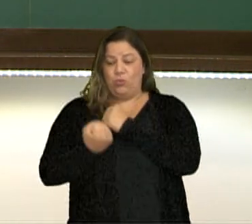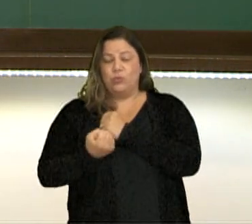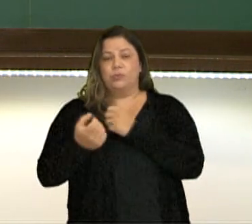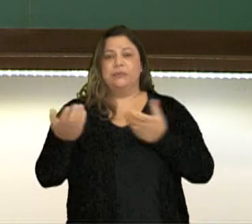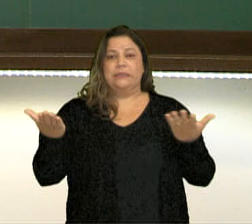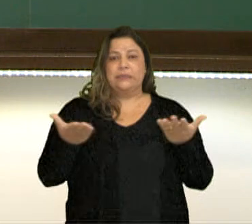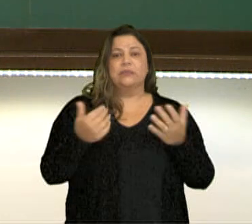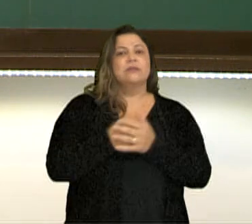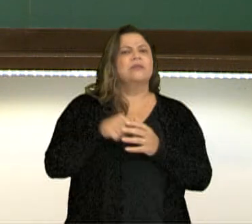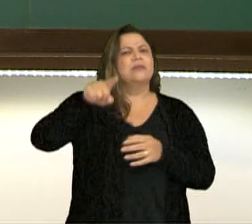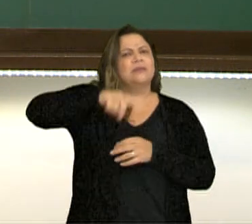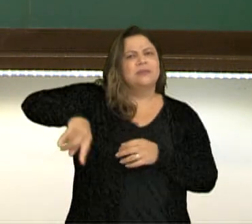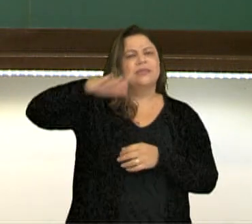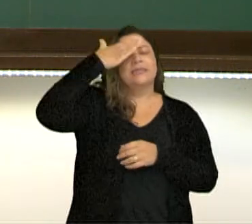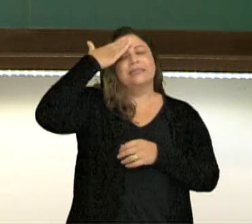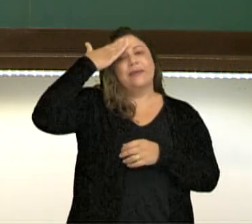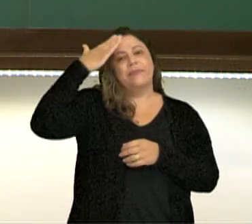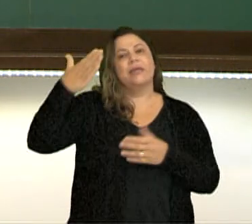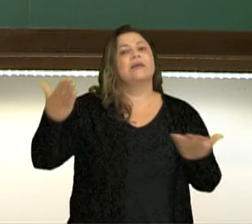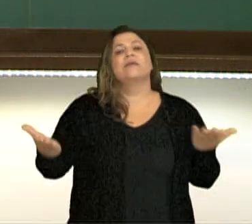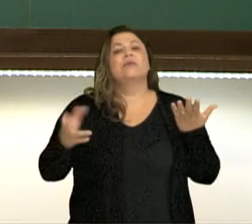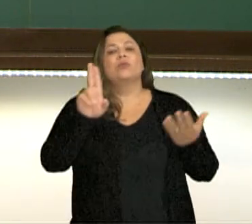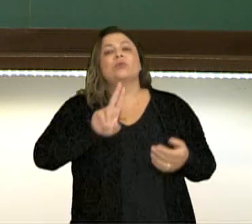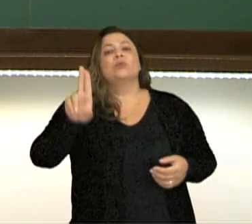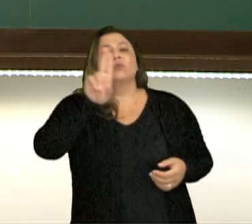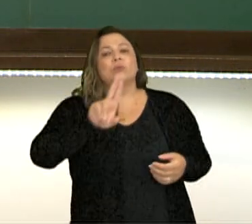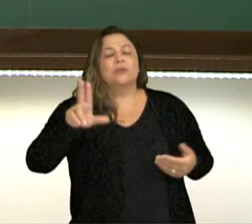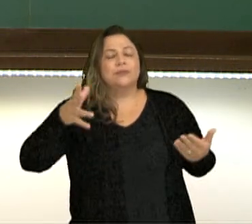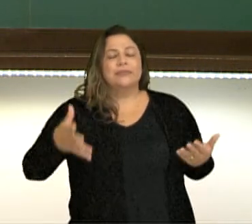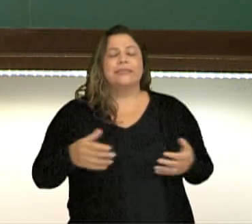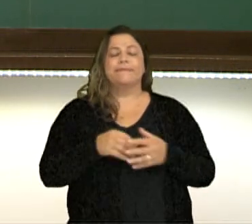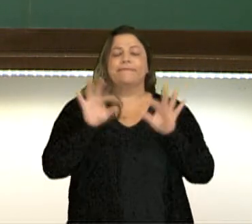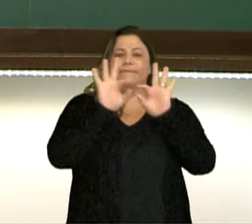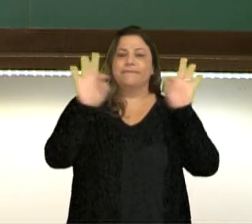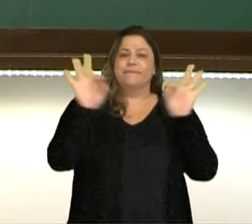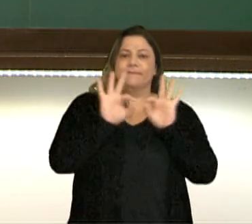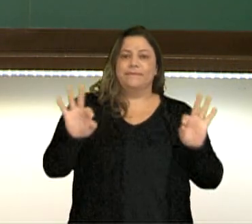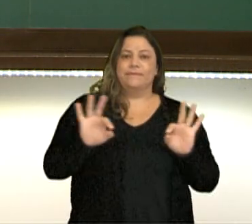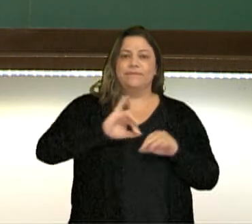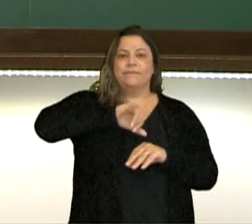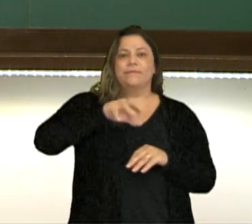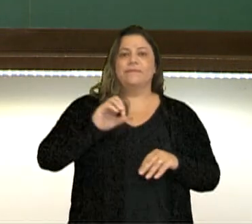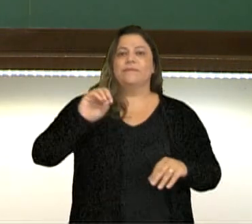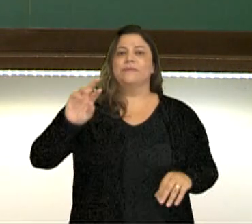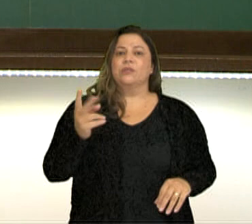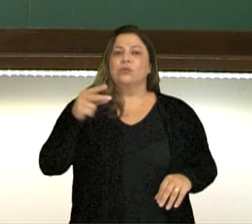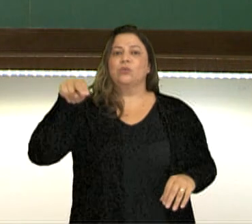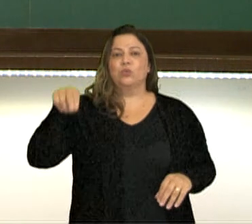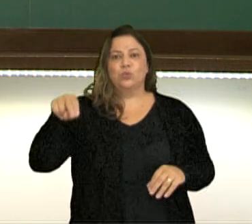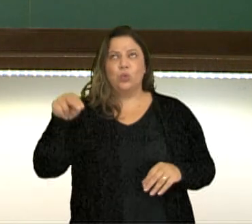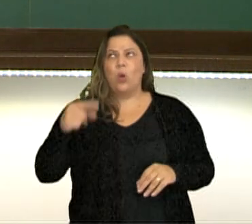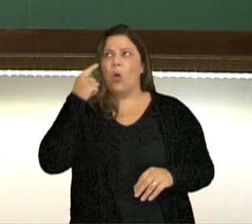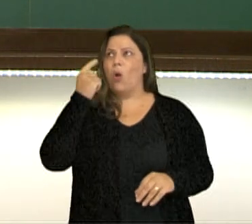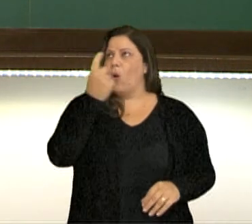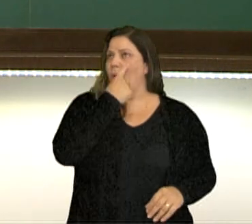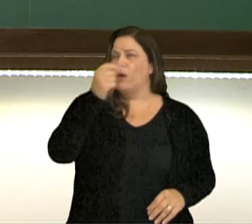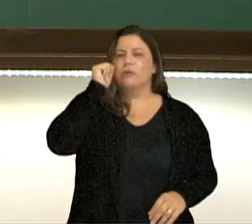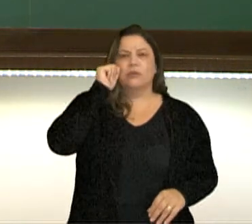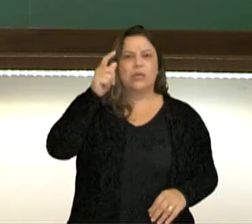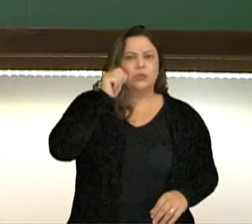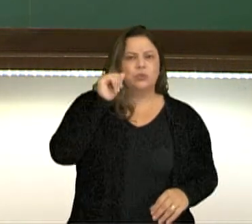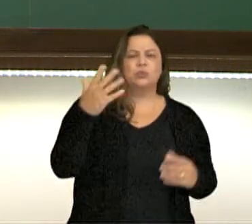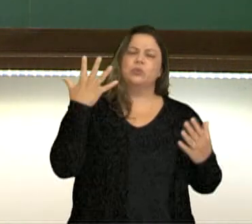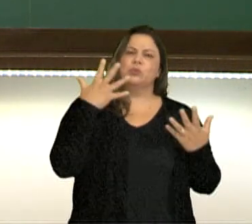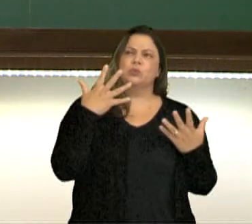saber quando que você vai usar. Se naquela frase eu traduzisse assim, John tem olhos azuis e um bonito sorrir, tem